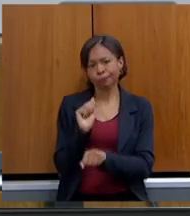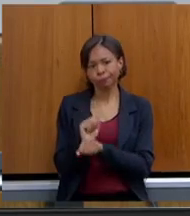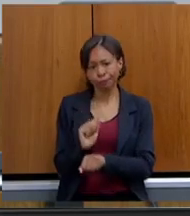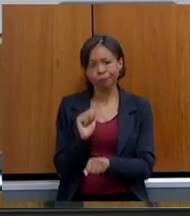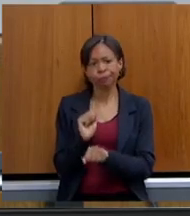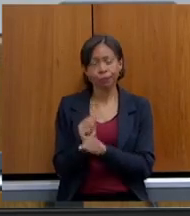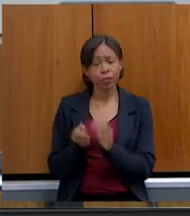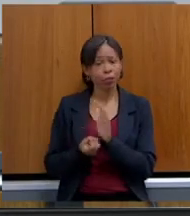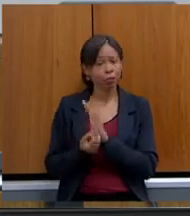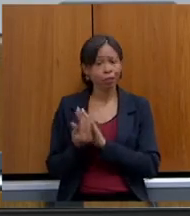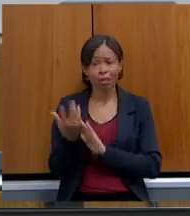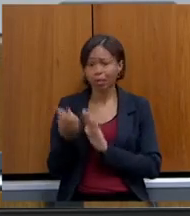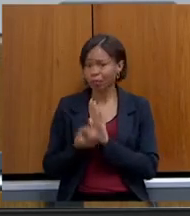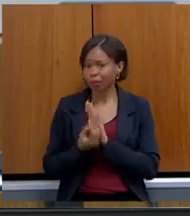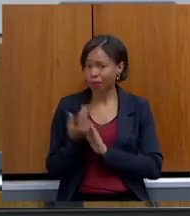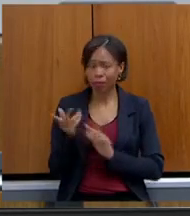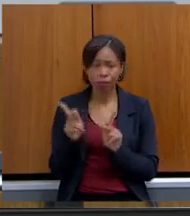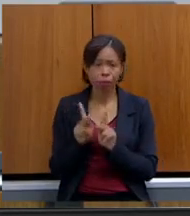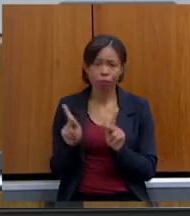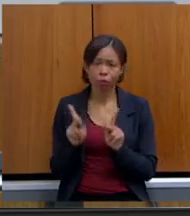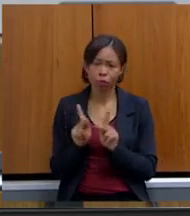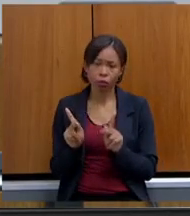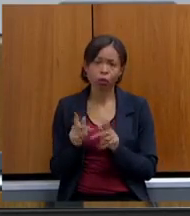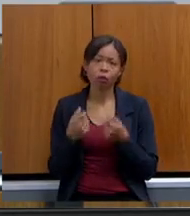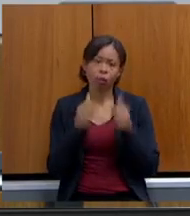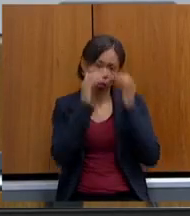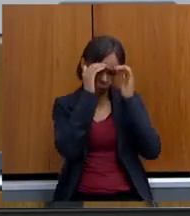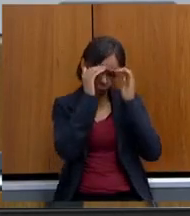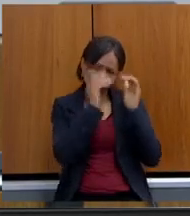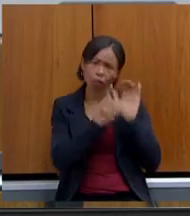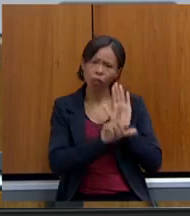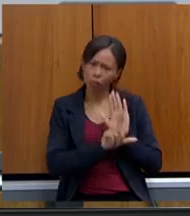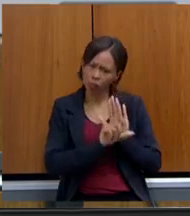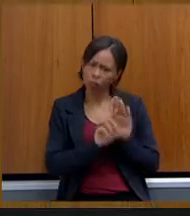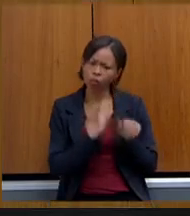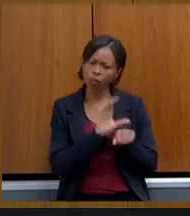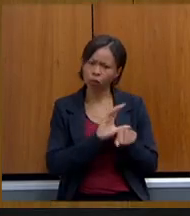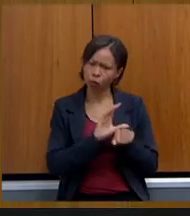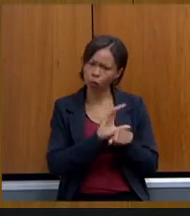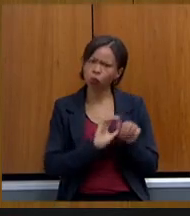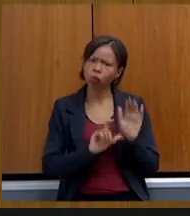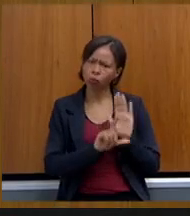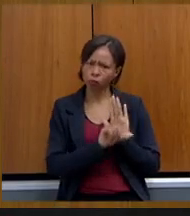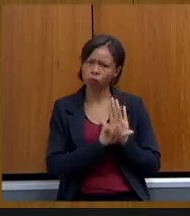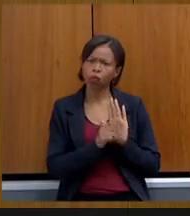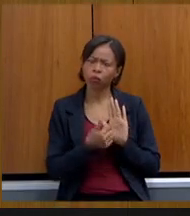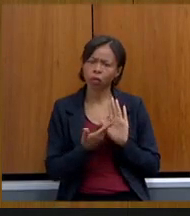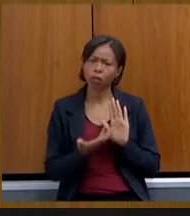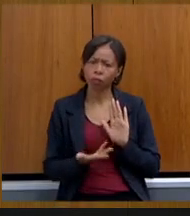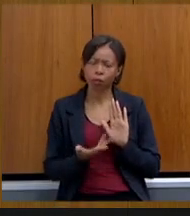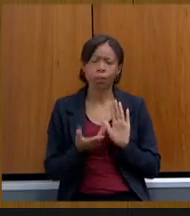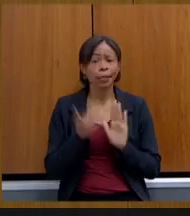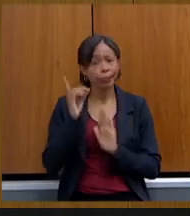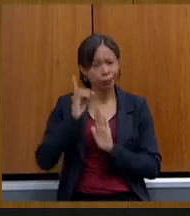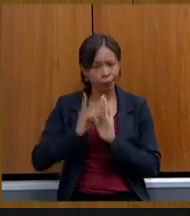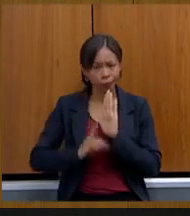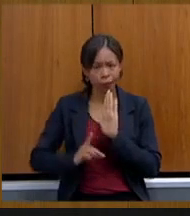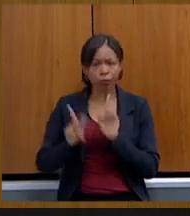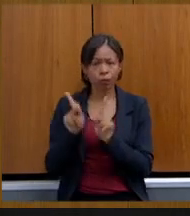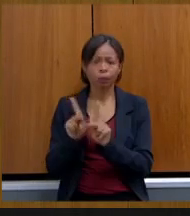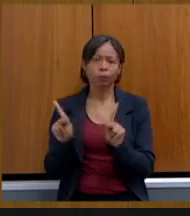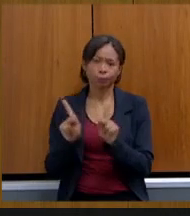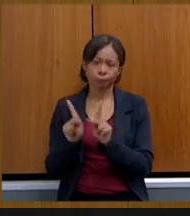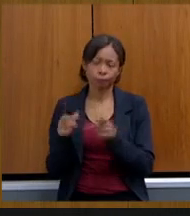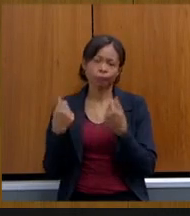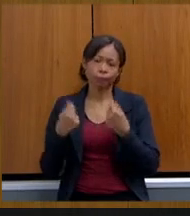a gente possa seguir a lei na sua constituição Abrir eu acho que é uma questão também de direito dos professores